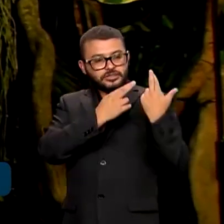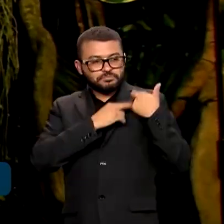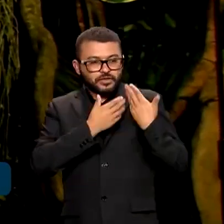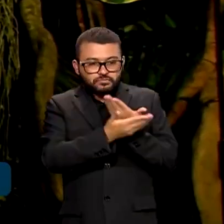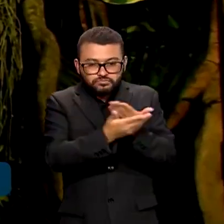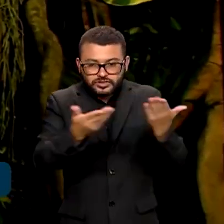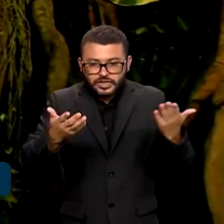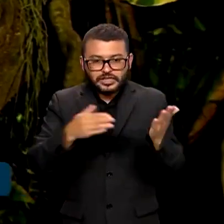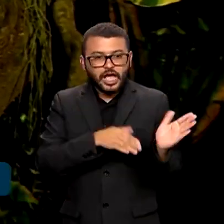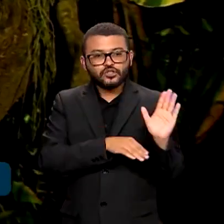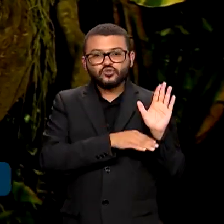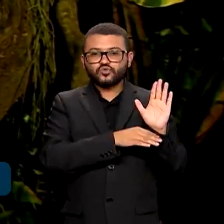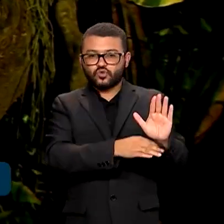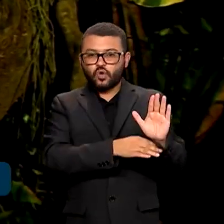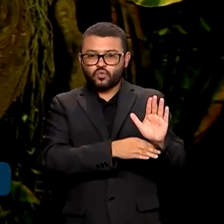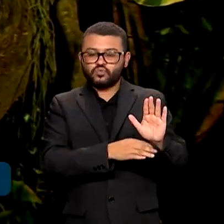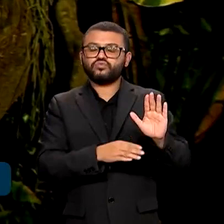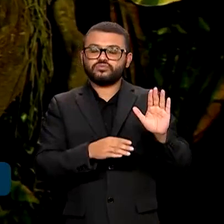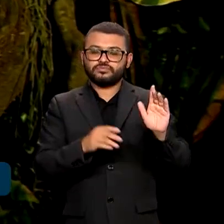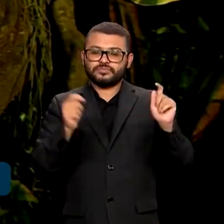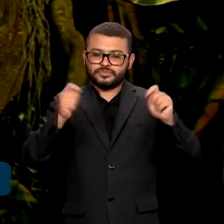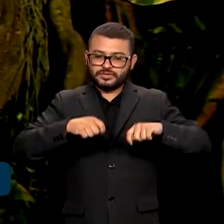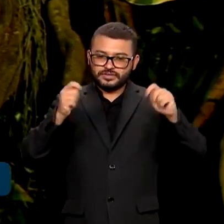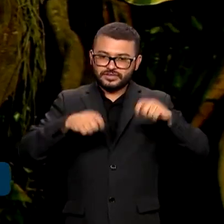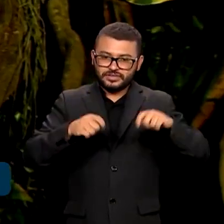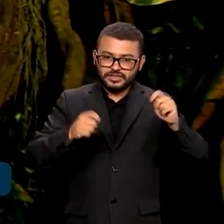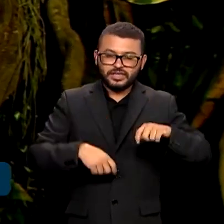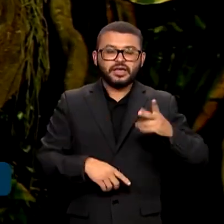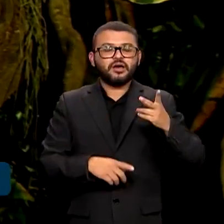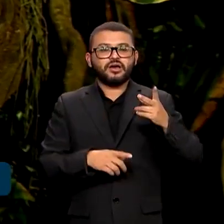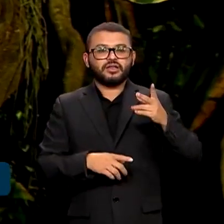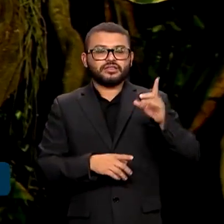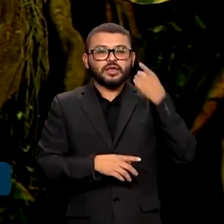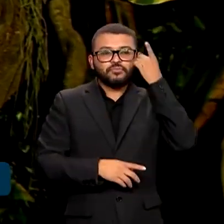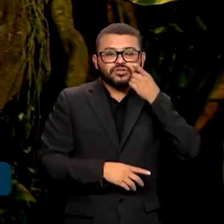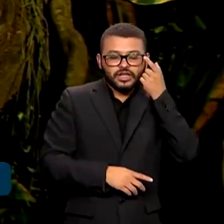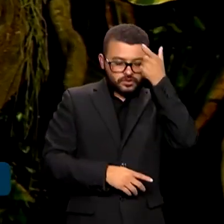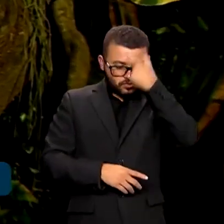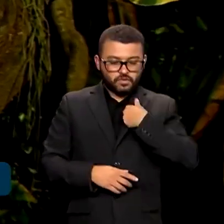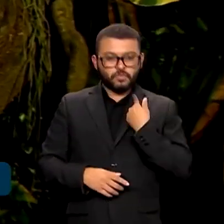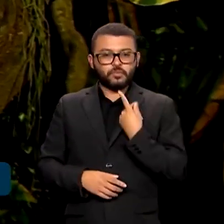que ajudaram, os deputados e deputadas como eu era,